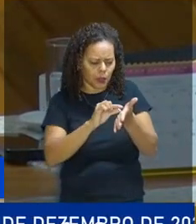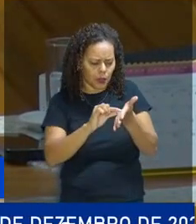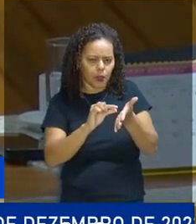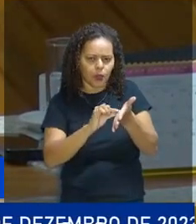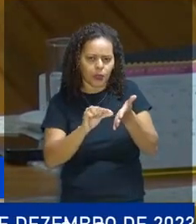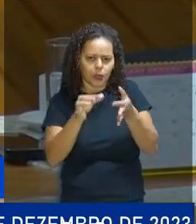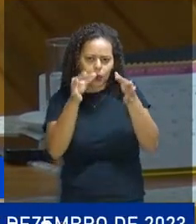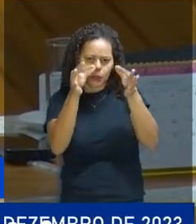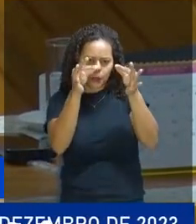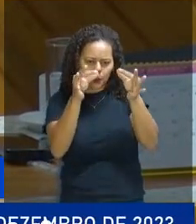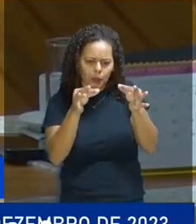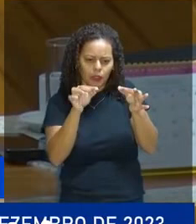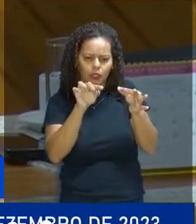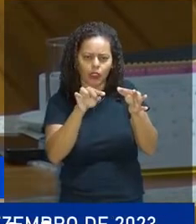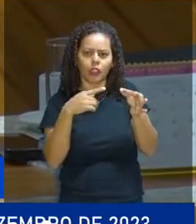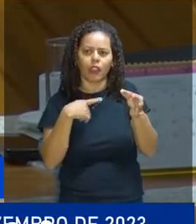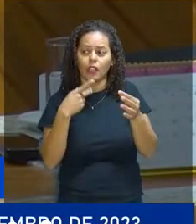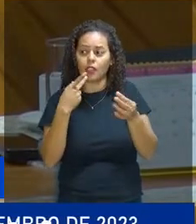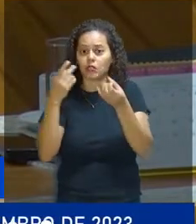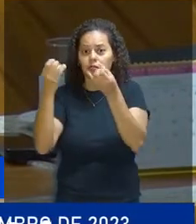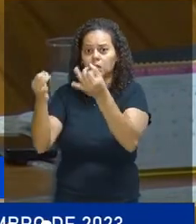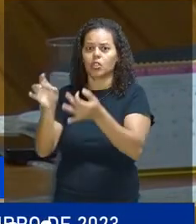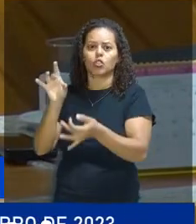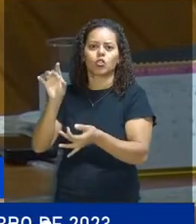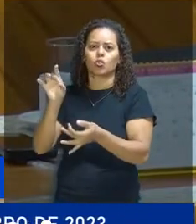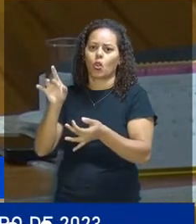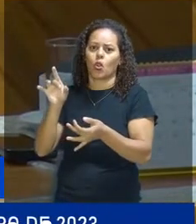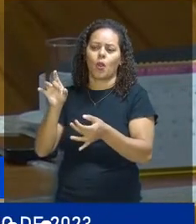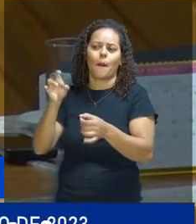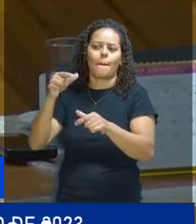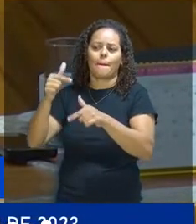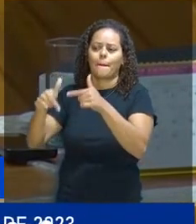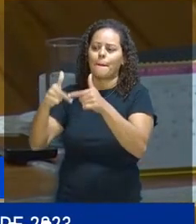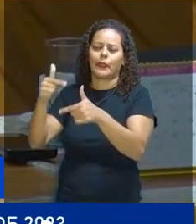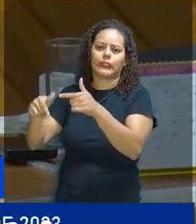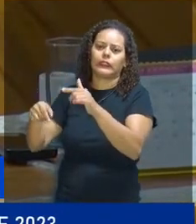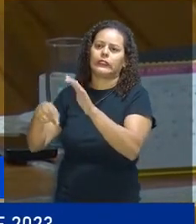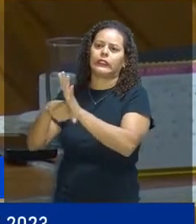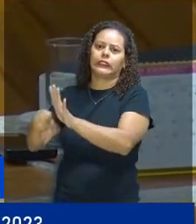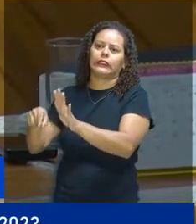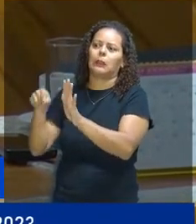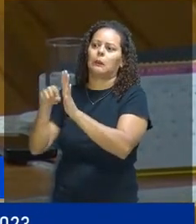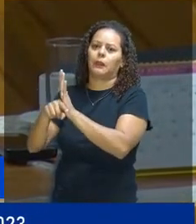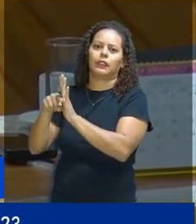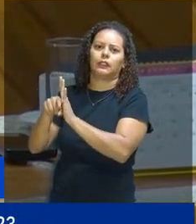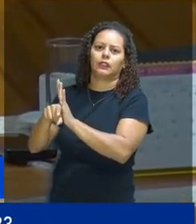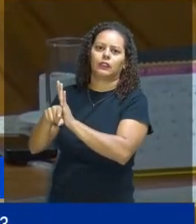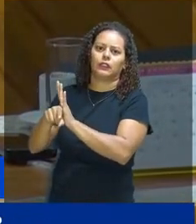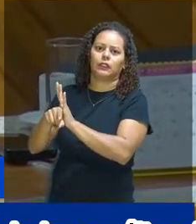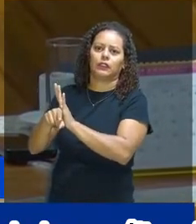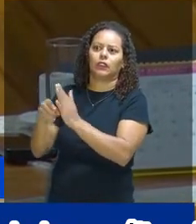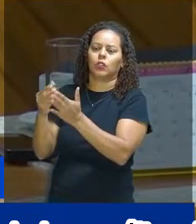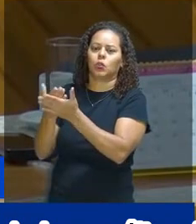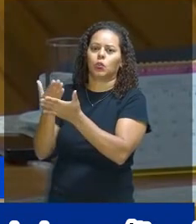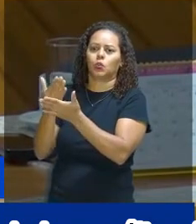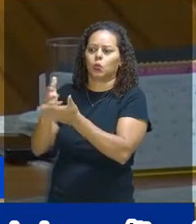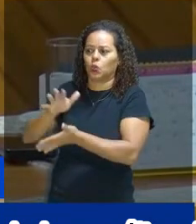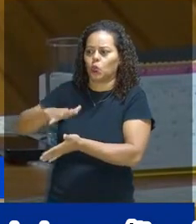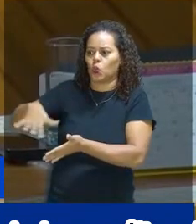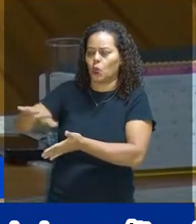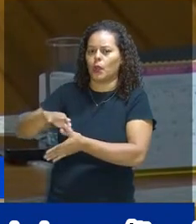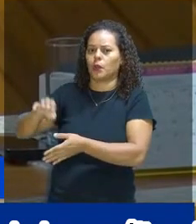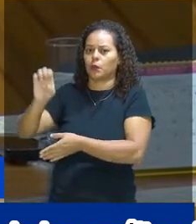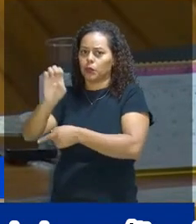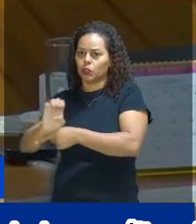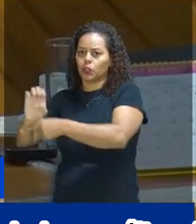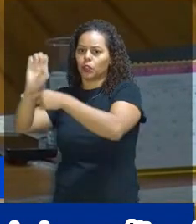documento fiscal, dispõe que se tratam de serviço de prestação de serviço de pesquisa, estudo no âmbito estadual